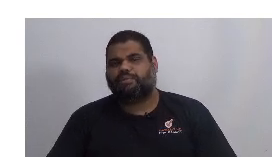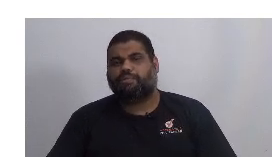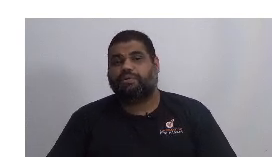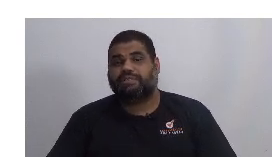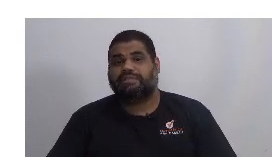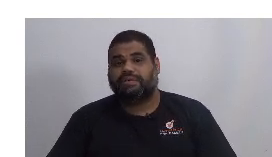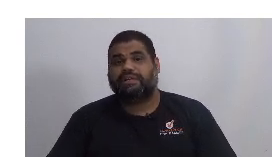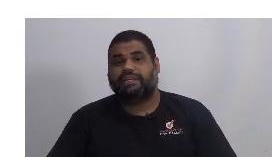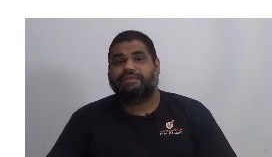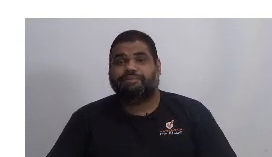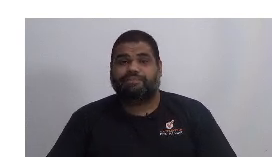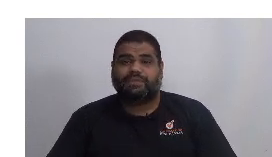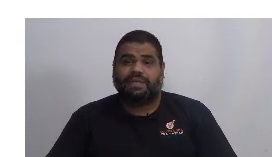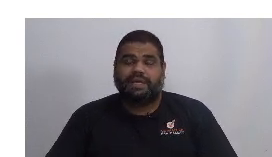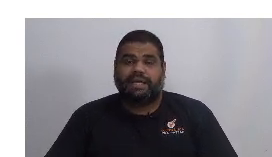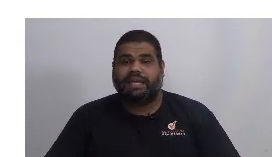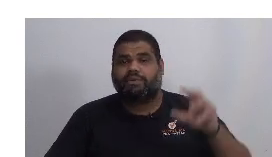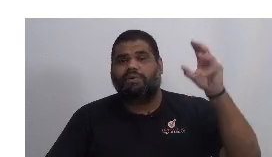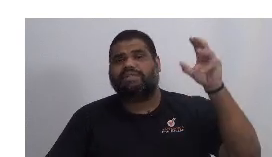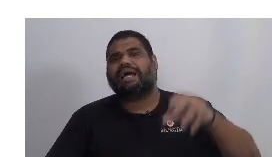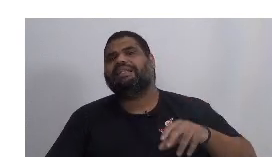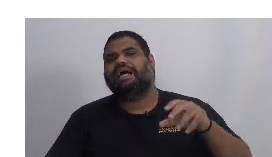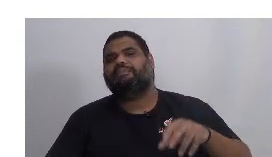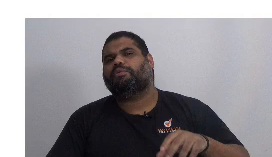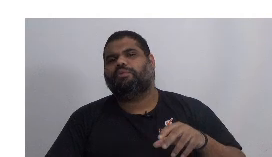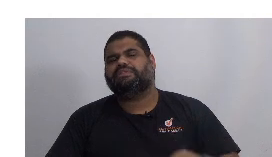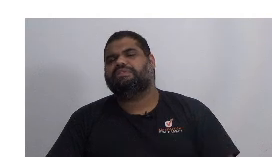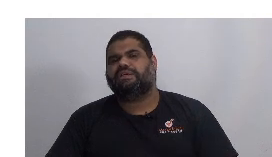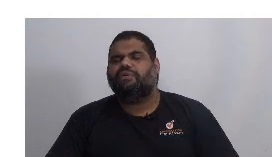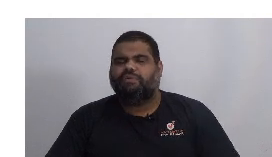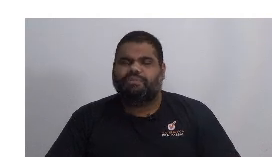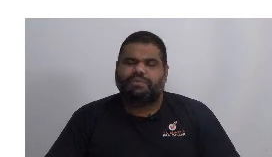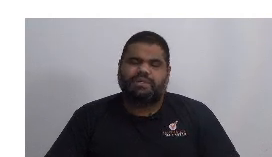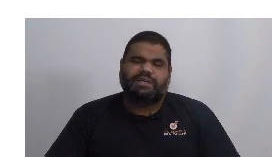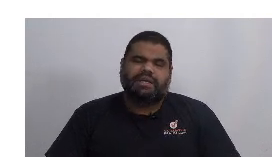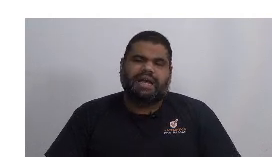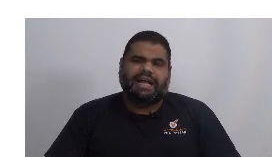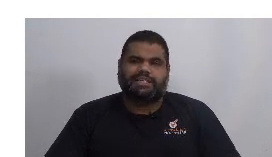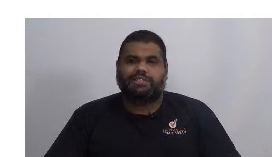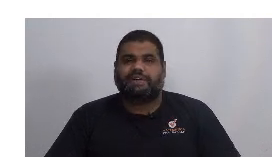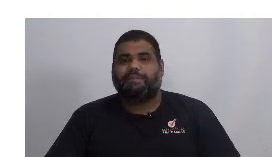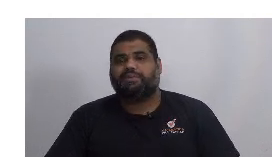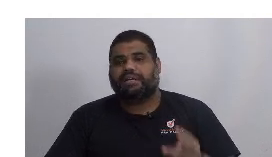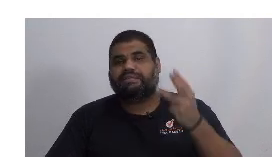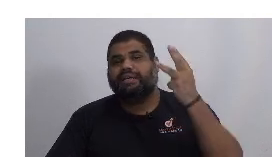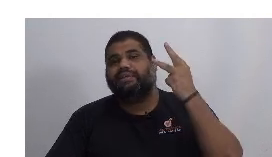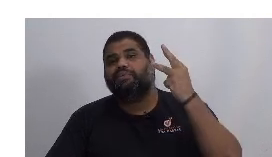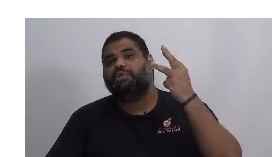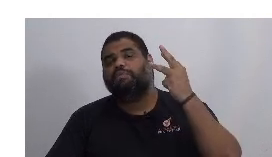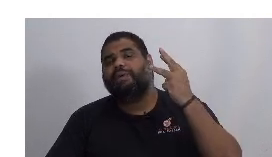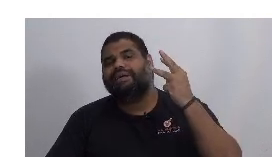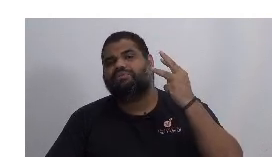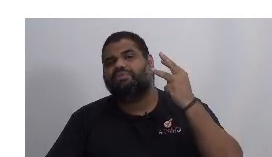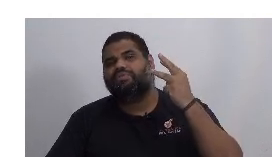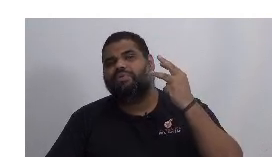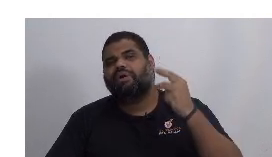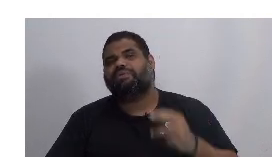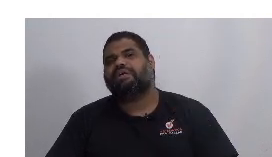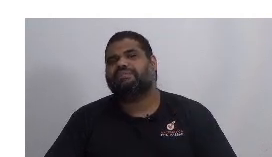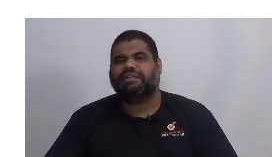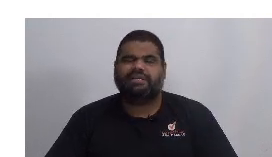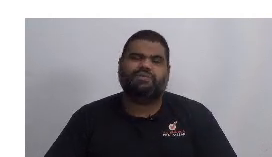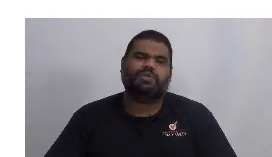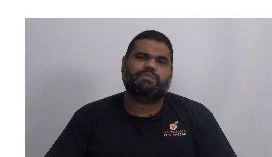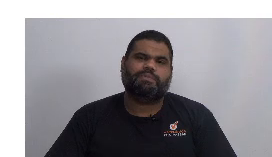encontramos essa proposição aqui. Encontrada a proposição, a gente vai para o terceiro e último passo. Qual